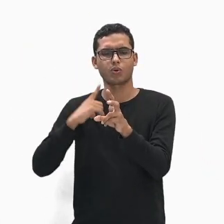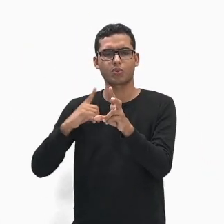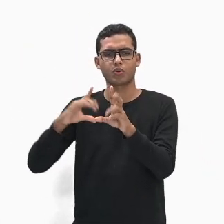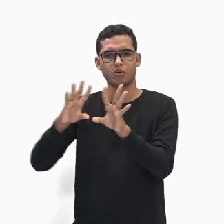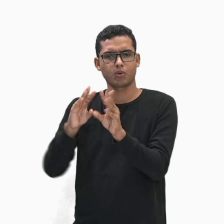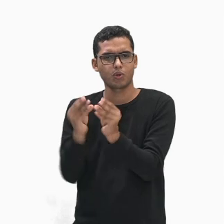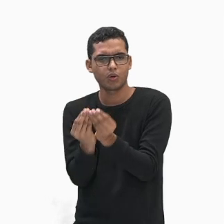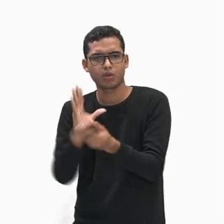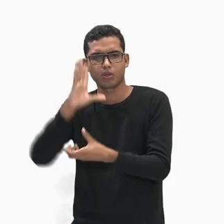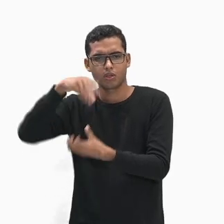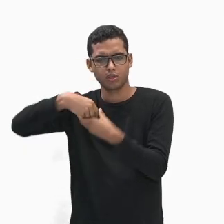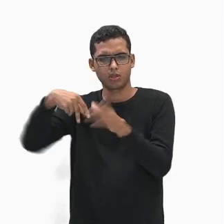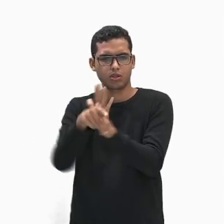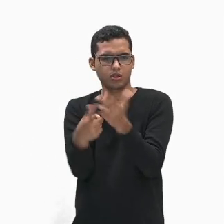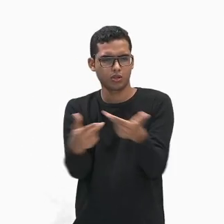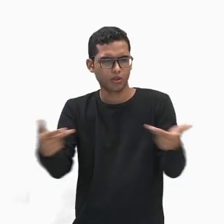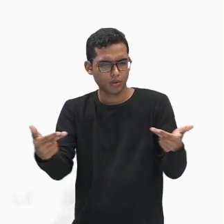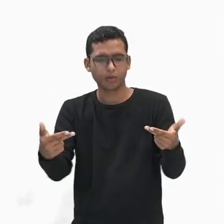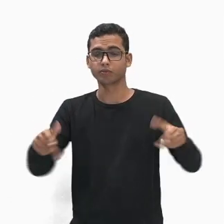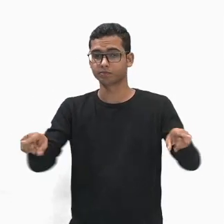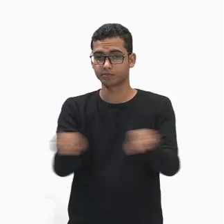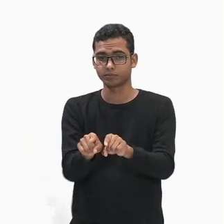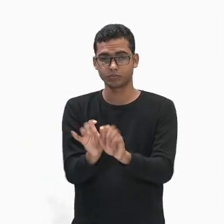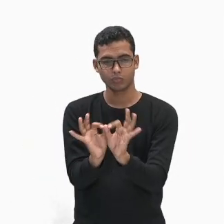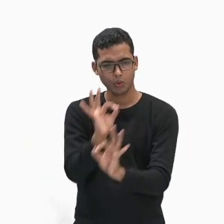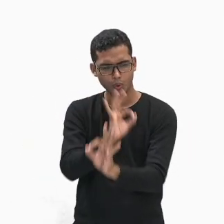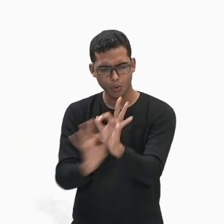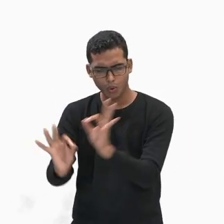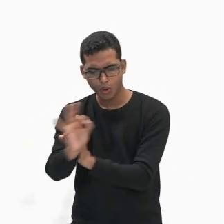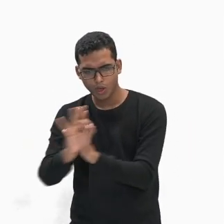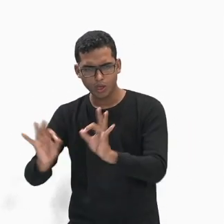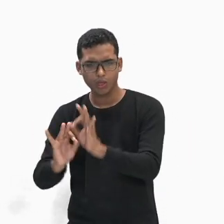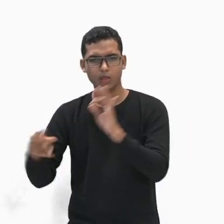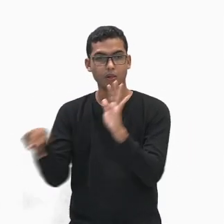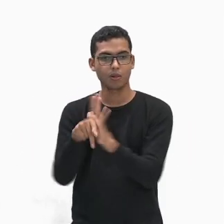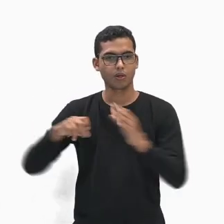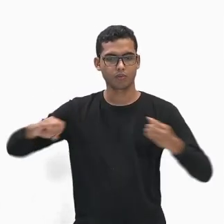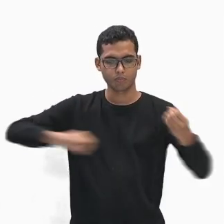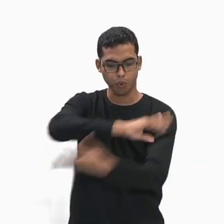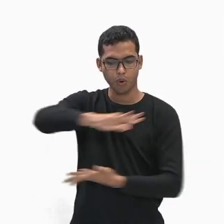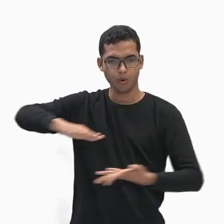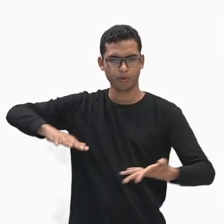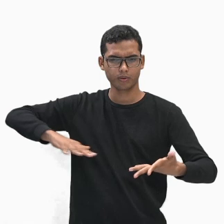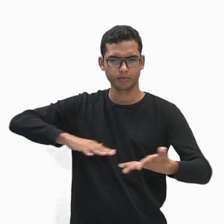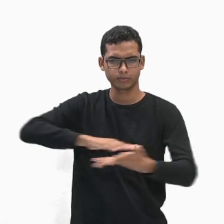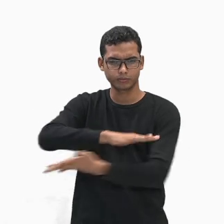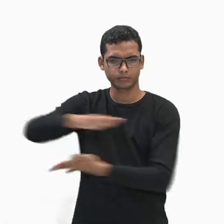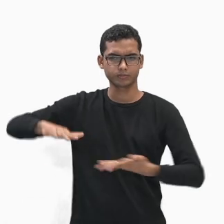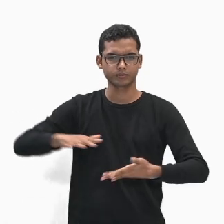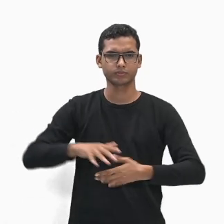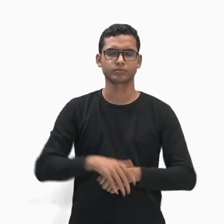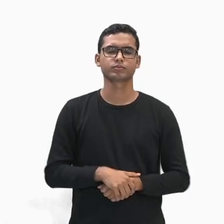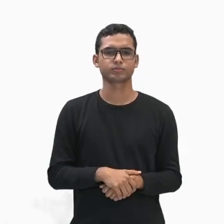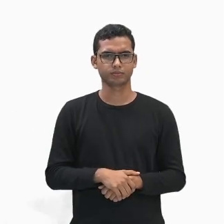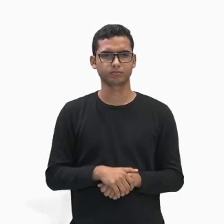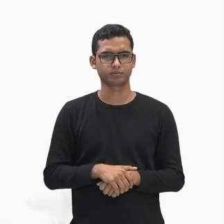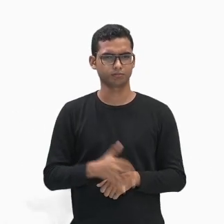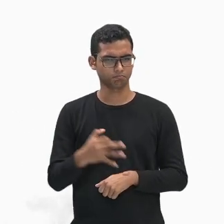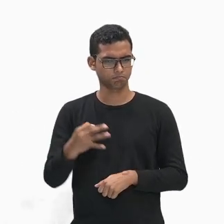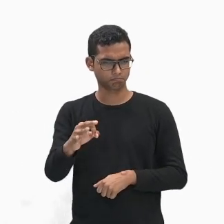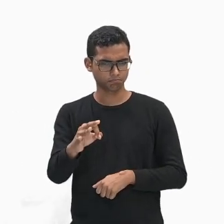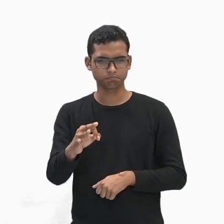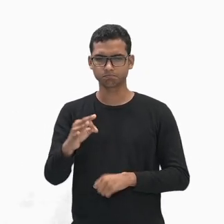das coisas, ou seja, as partículas elementares do universo. Perceberam